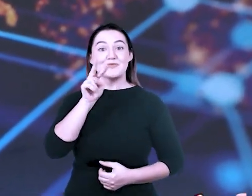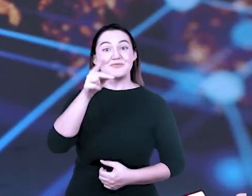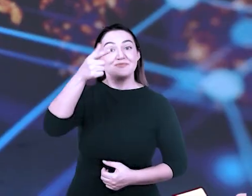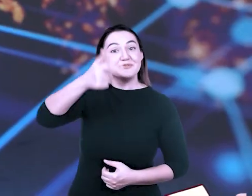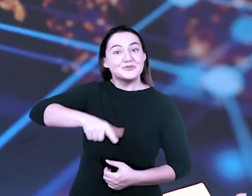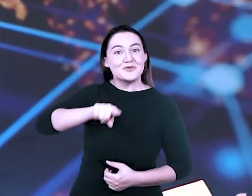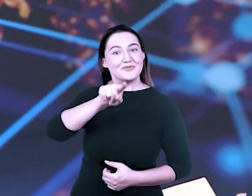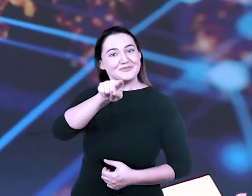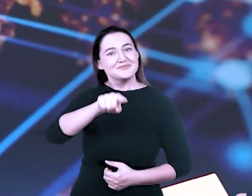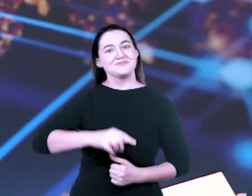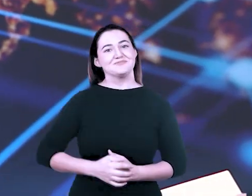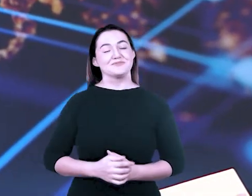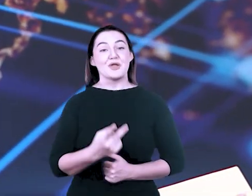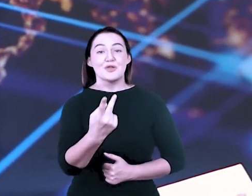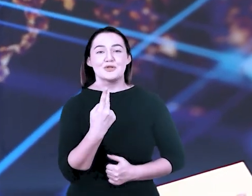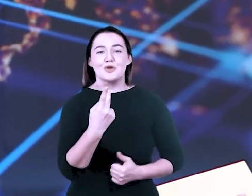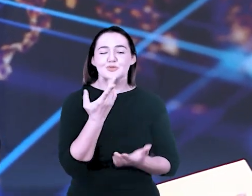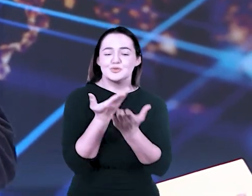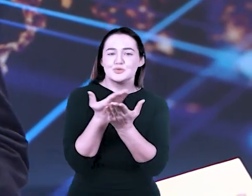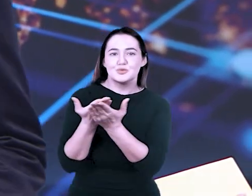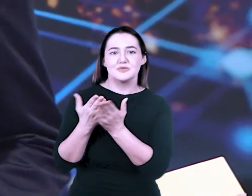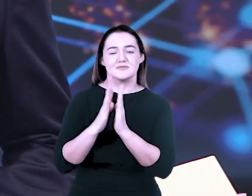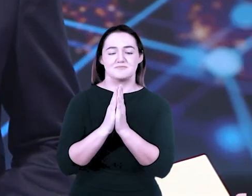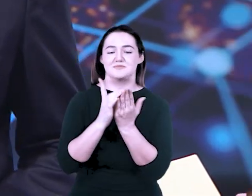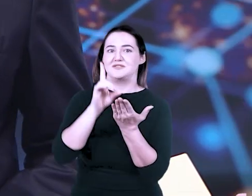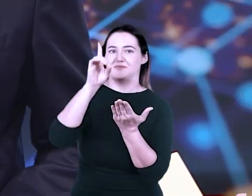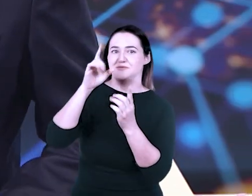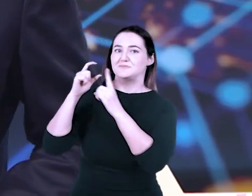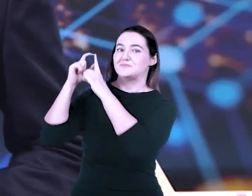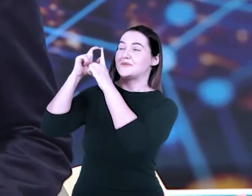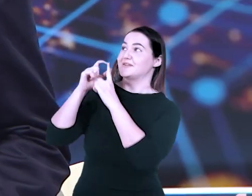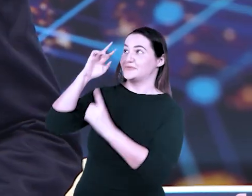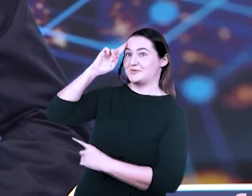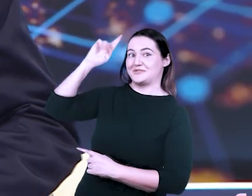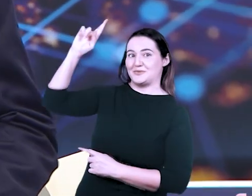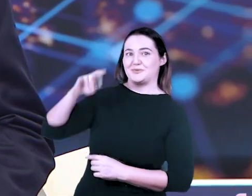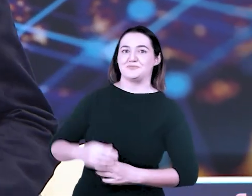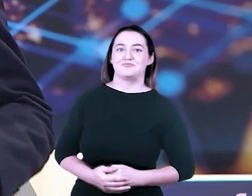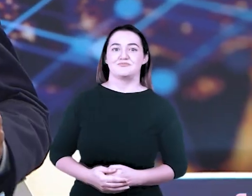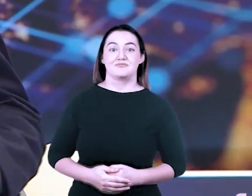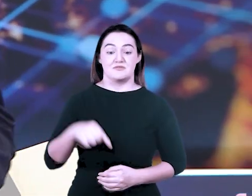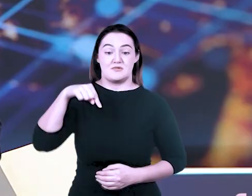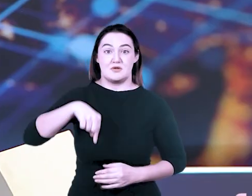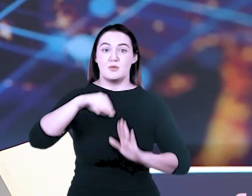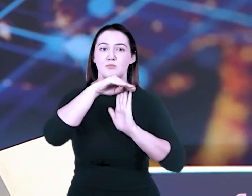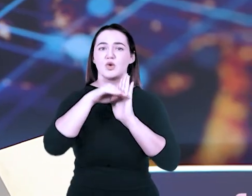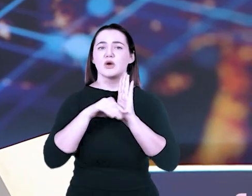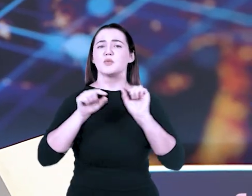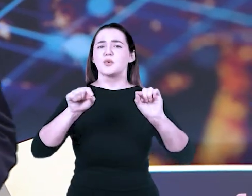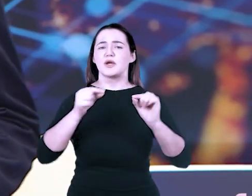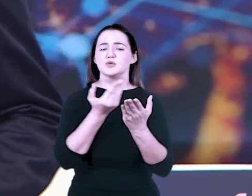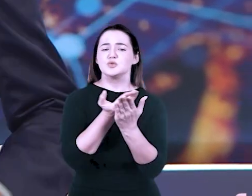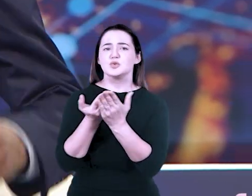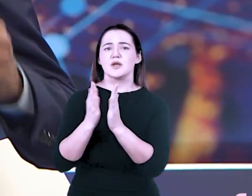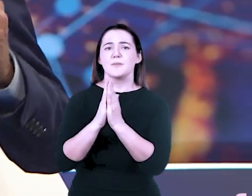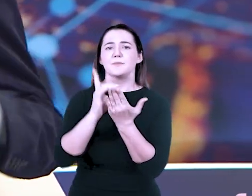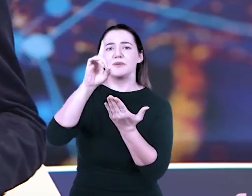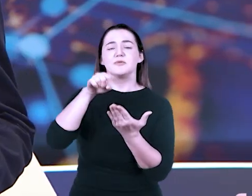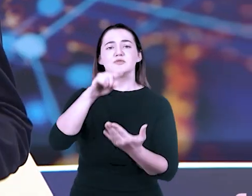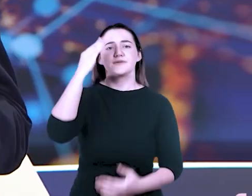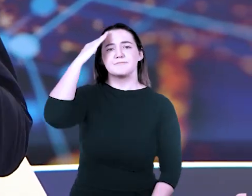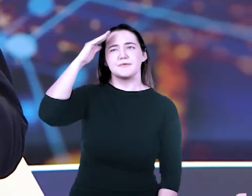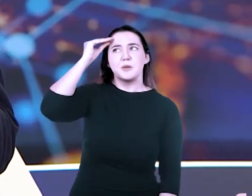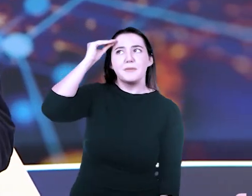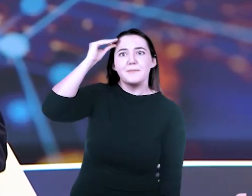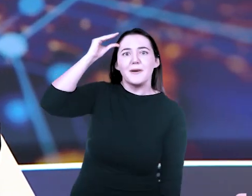uma vez para juntos abrirmos a Palavra do Senhor. Esse programa é o programa do estudo bíblico, é o programa para você